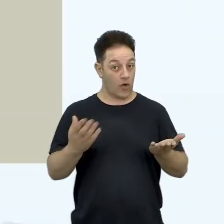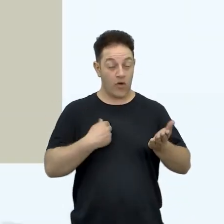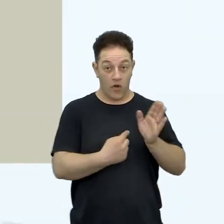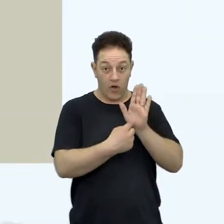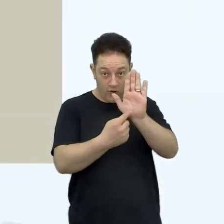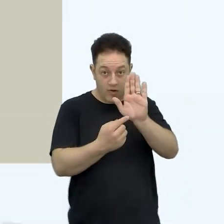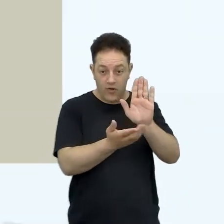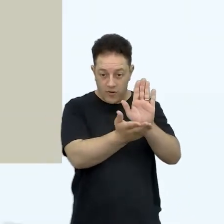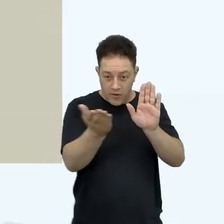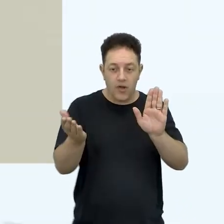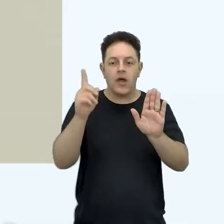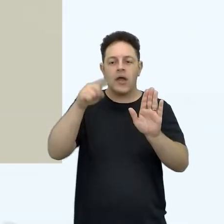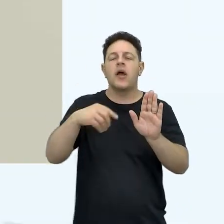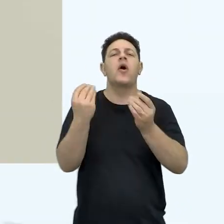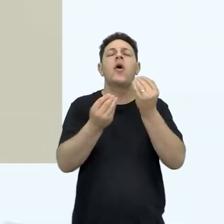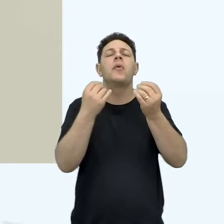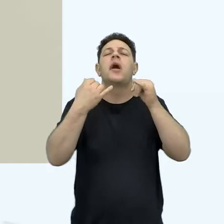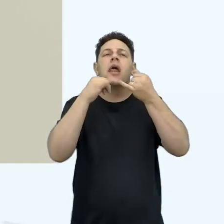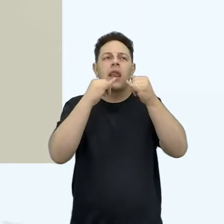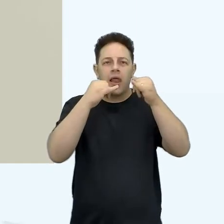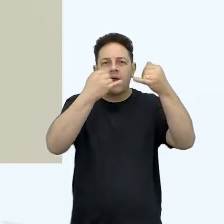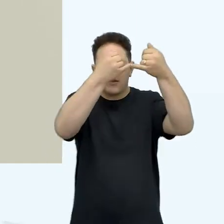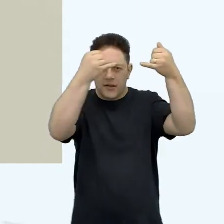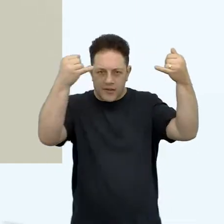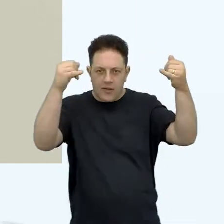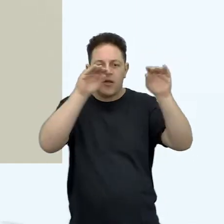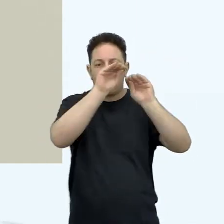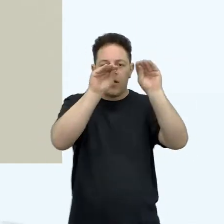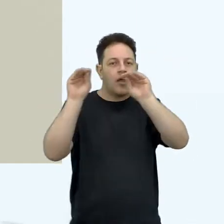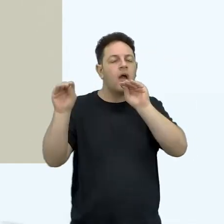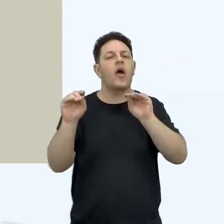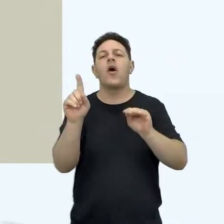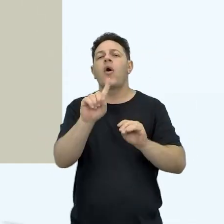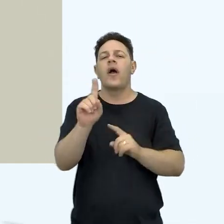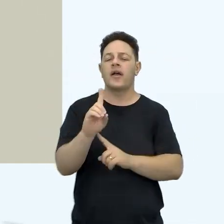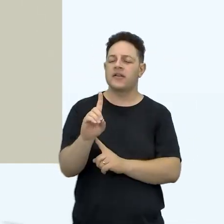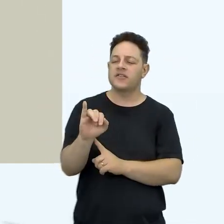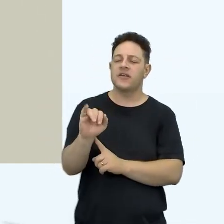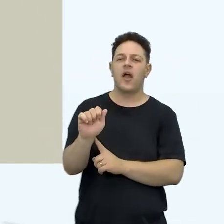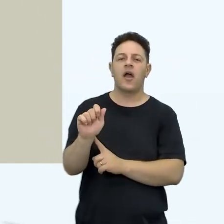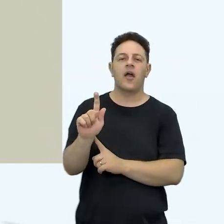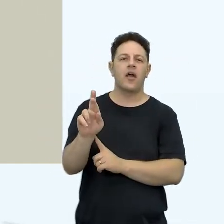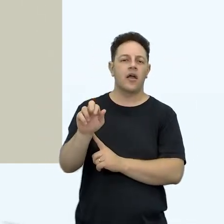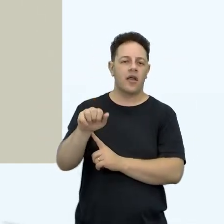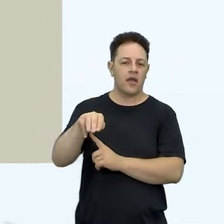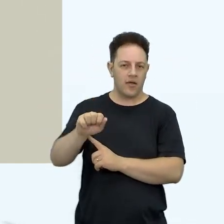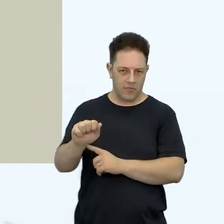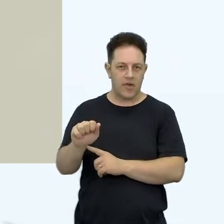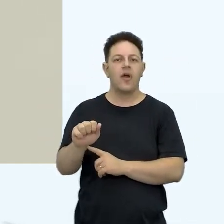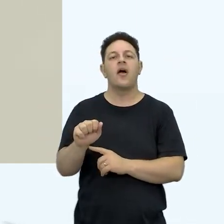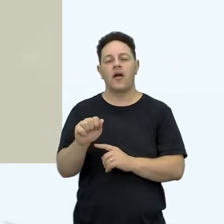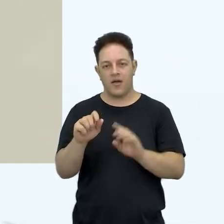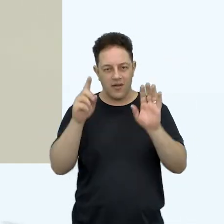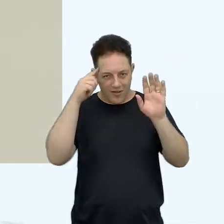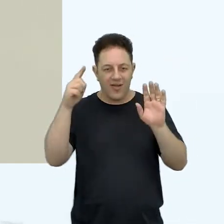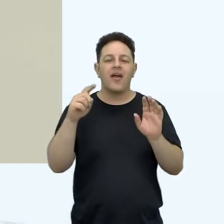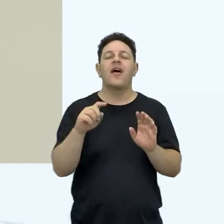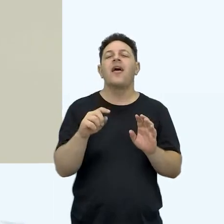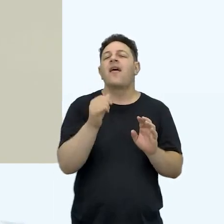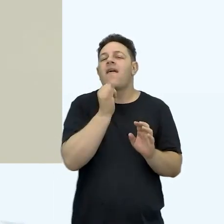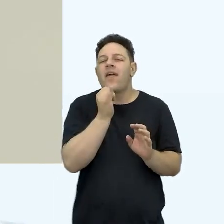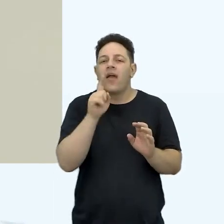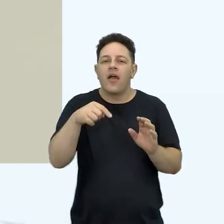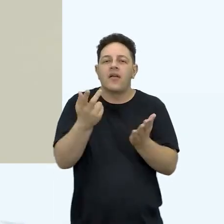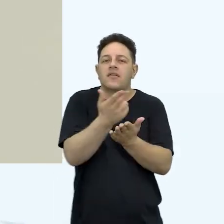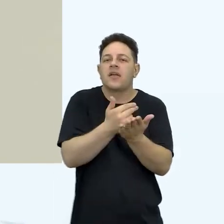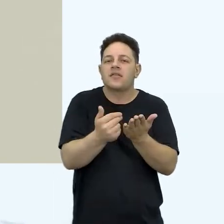um esquema elétrico de uma instalação. Não é um diagrama, porque esquema não necessariamente quer dizer que é um diagrama. Esquema é um